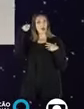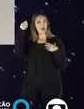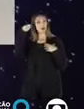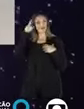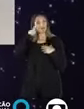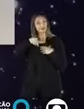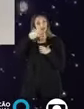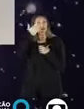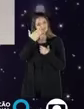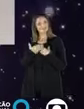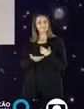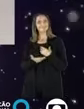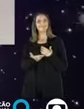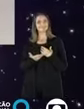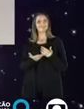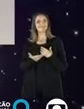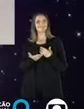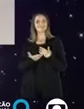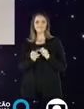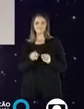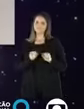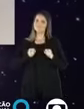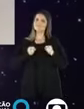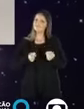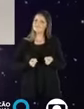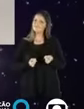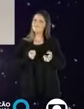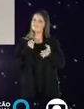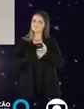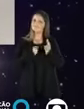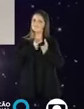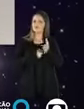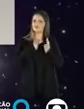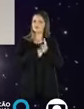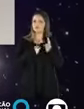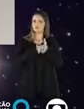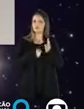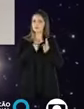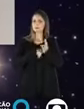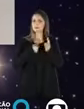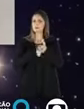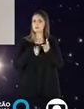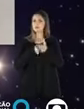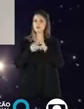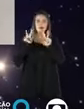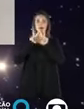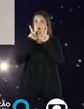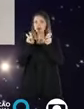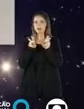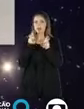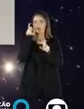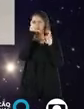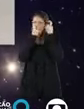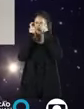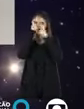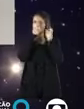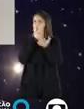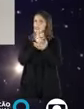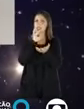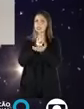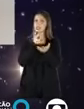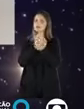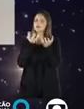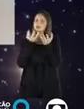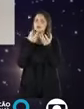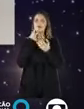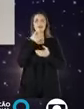é, se dedicar tanto a essa questão, sabe, se preocupar tanto com isso. Então, assim, quero